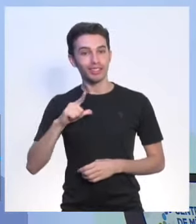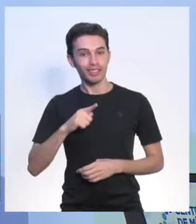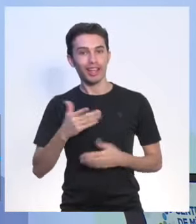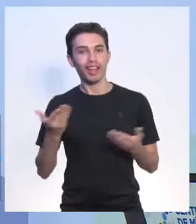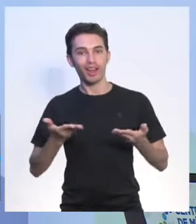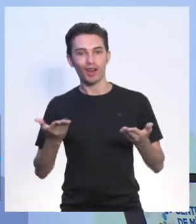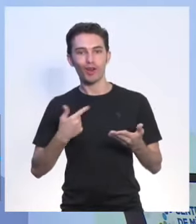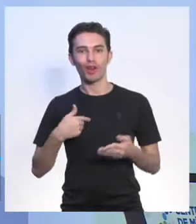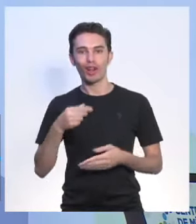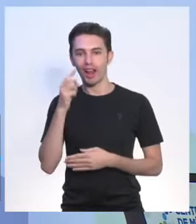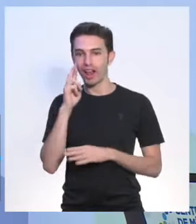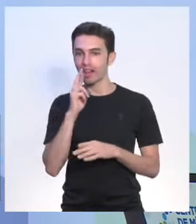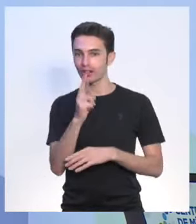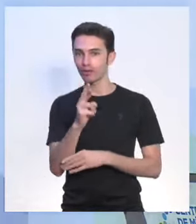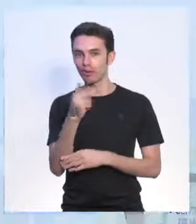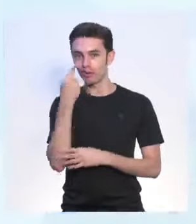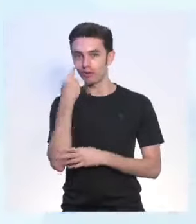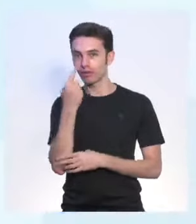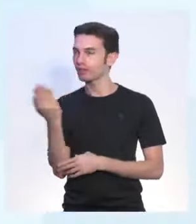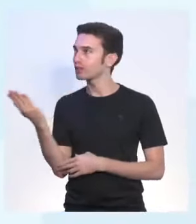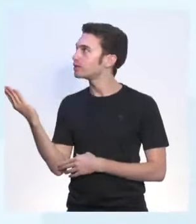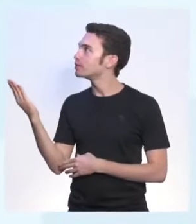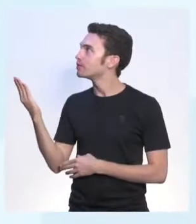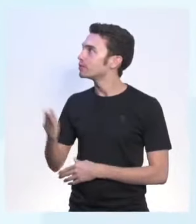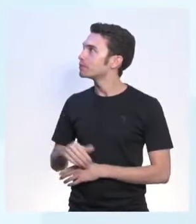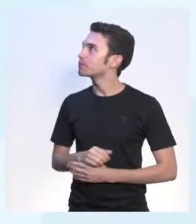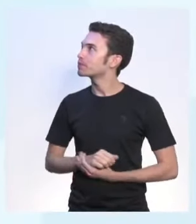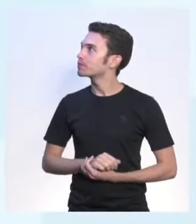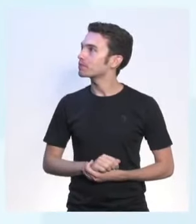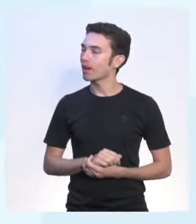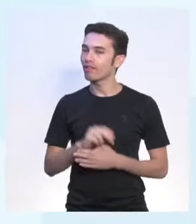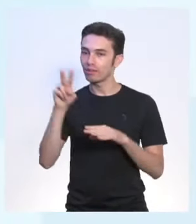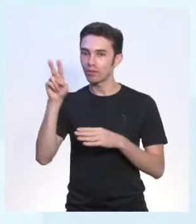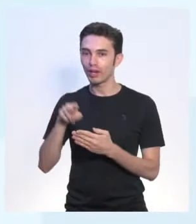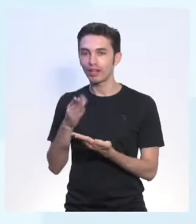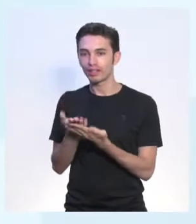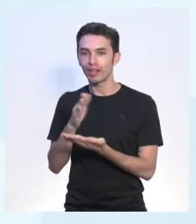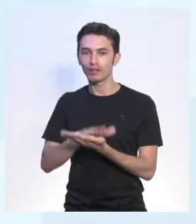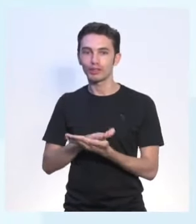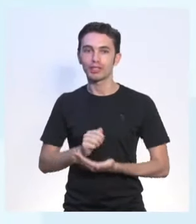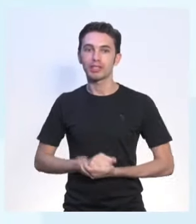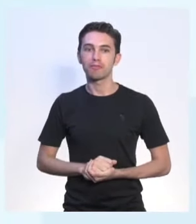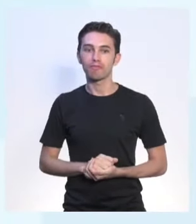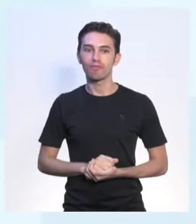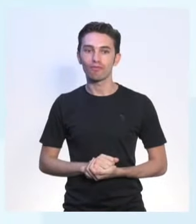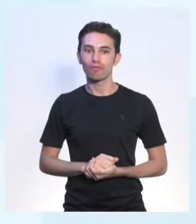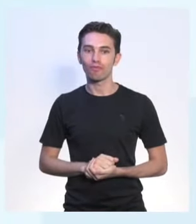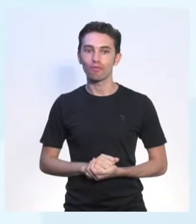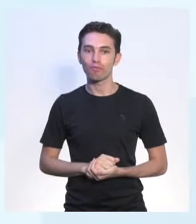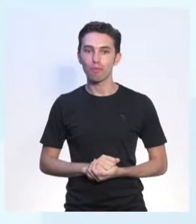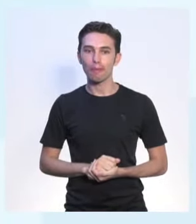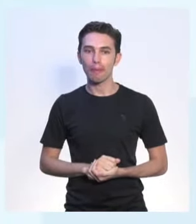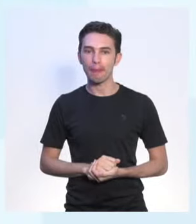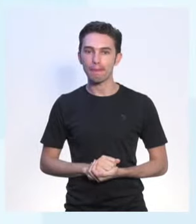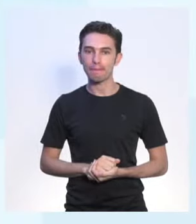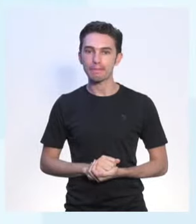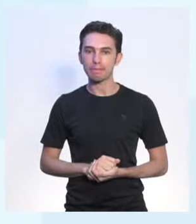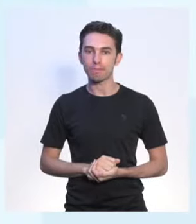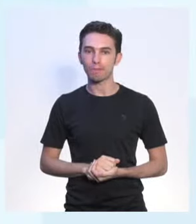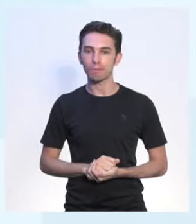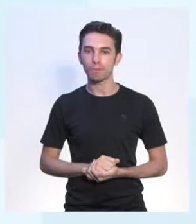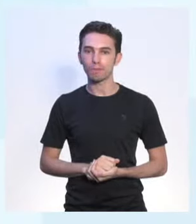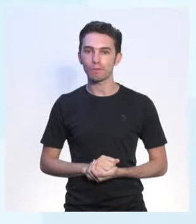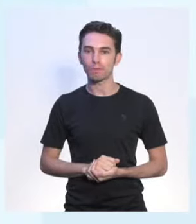a resposta lá para vocês. Então, Ed, vamos ler e traduzir aqui para o pessoal. Sure. It represents different types of renewable